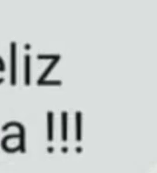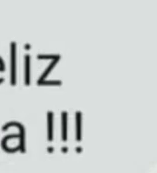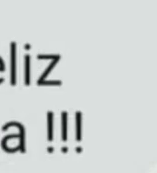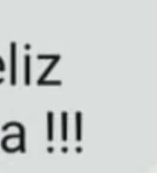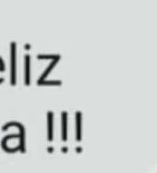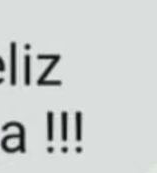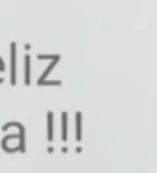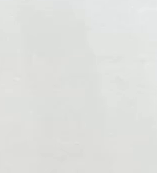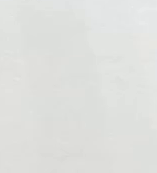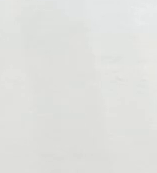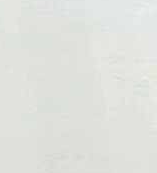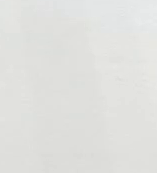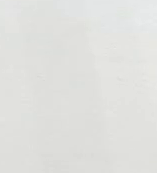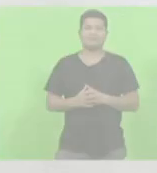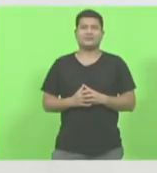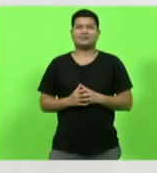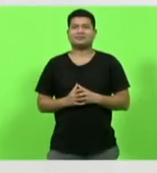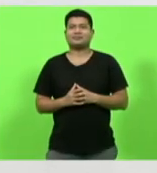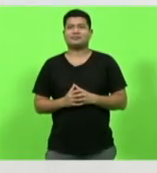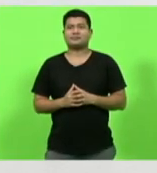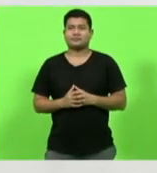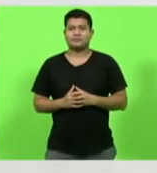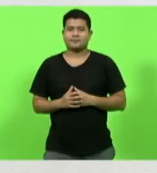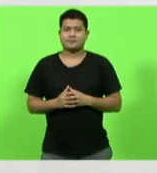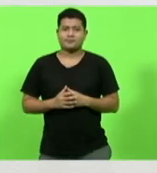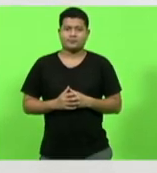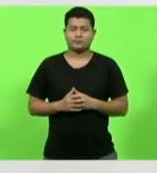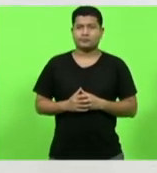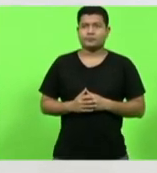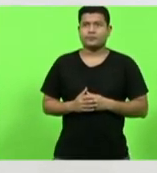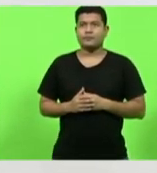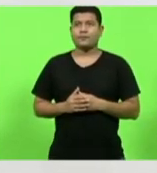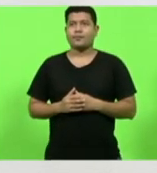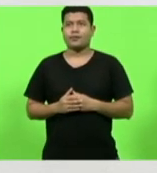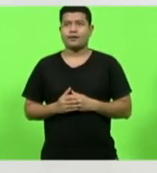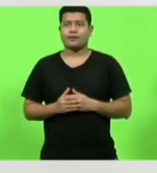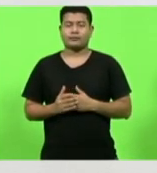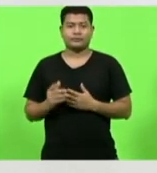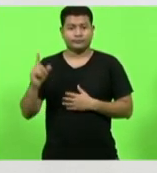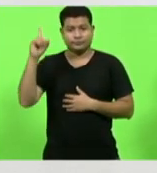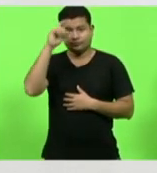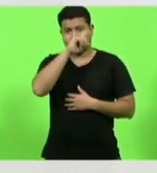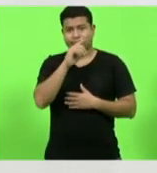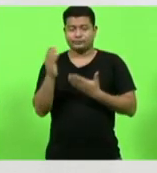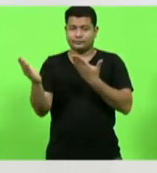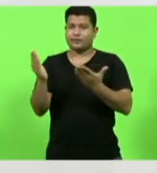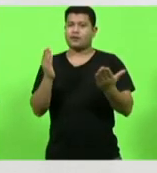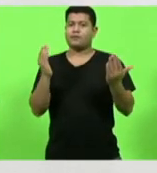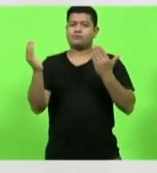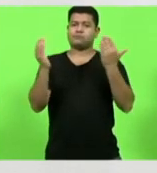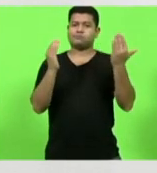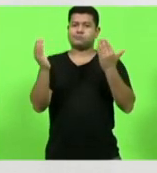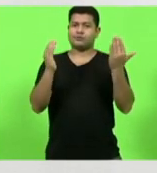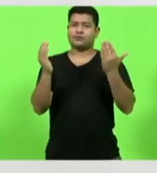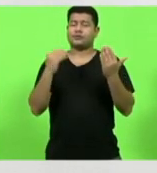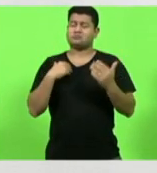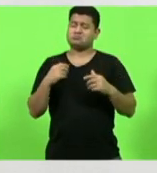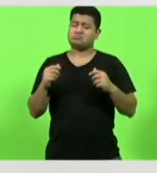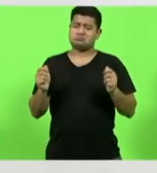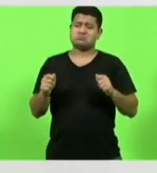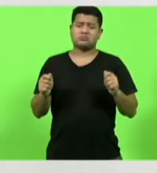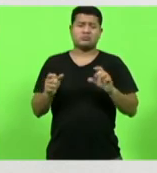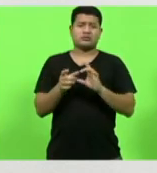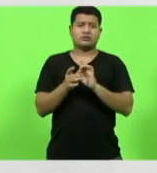É lamentável que esse tipo de comparação, ainda que tenha-se liberdade